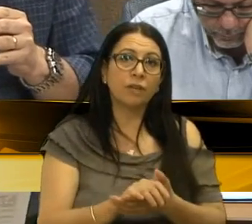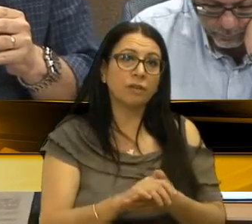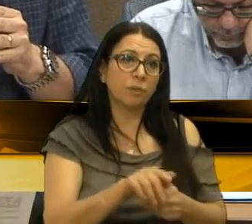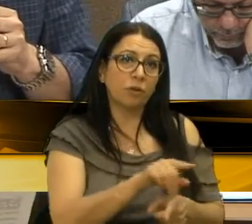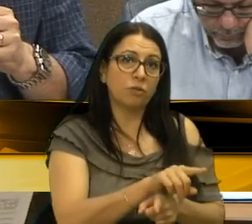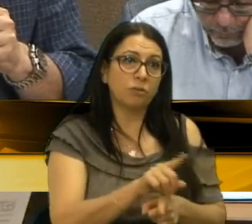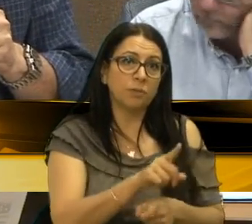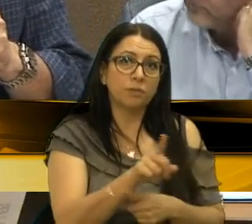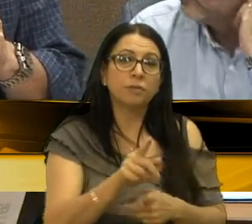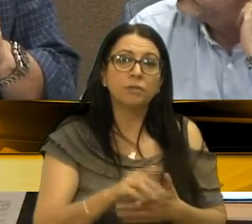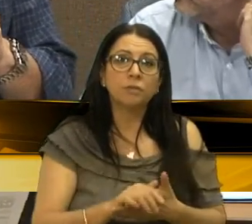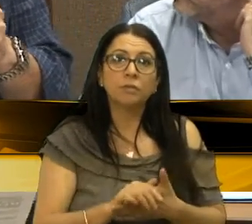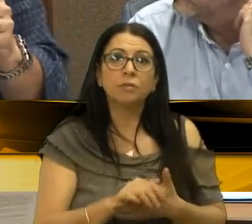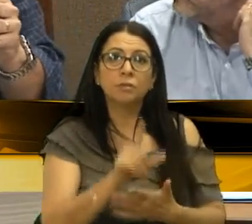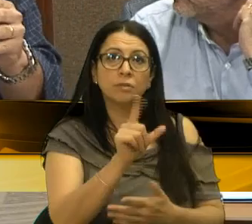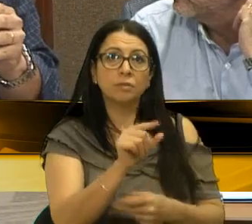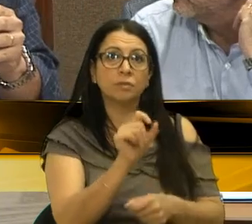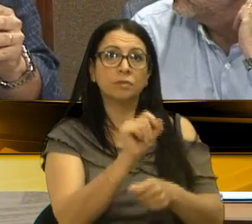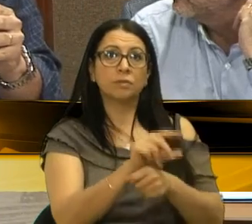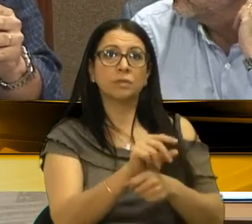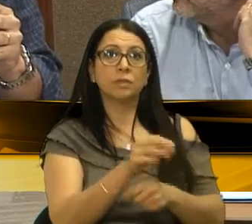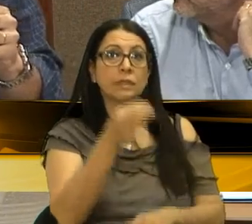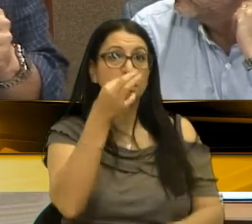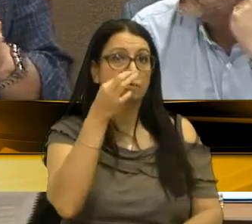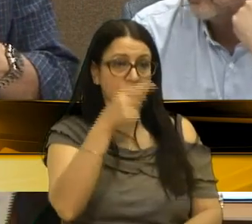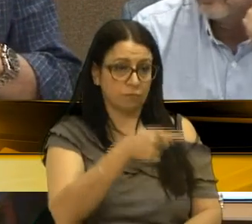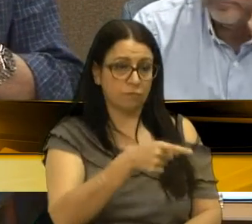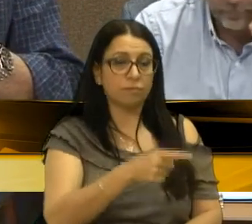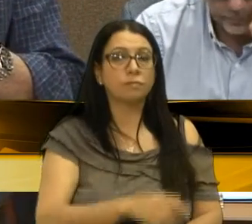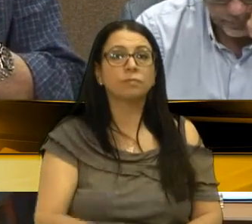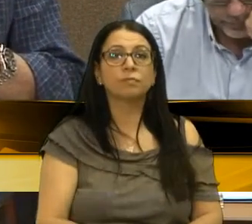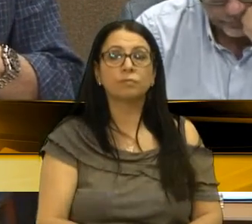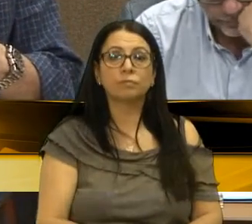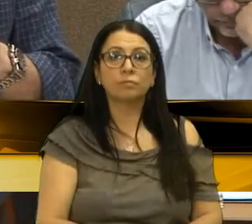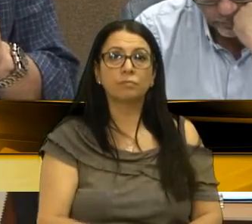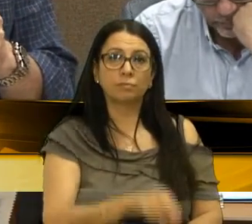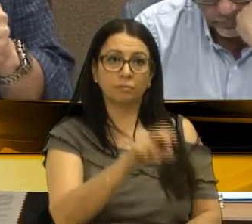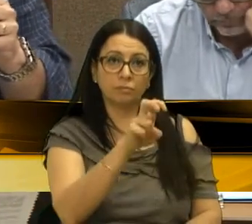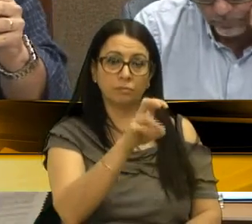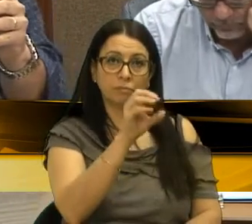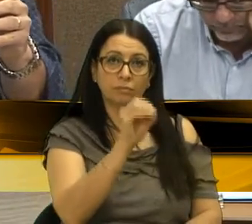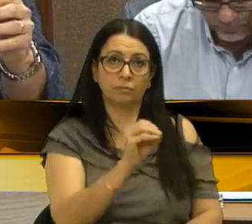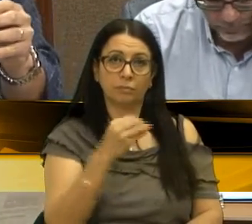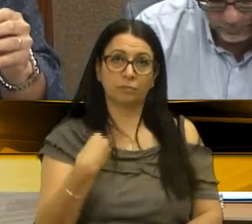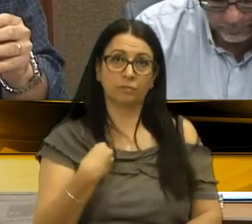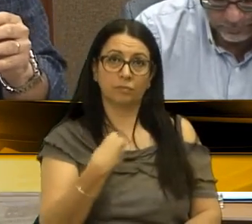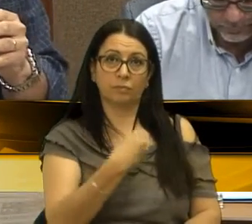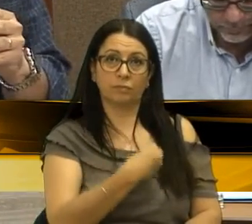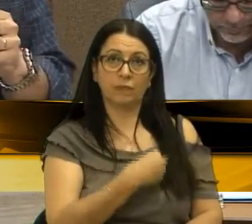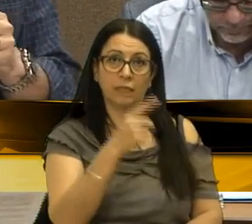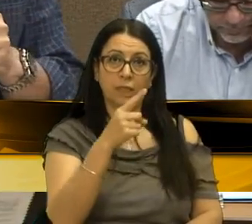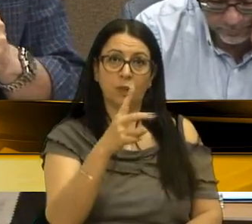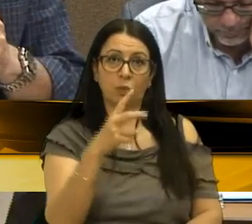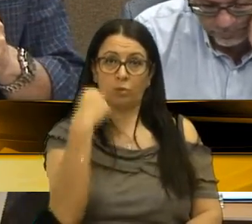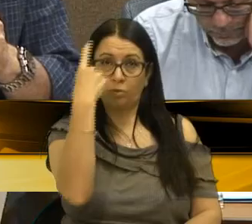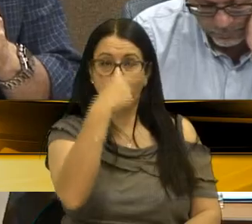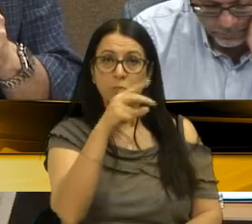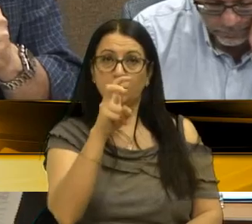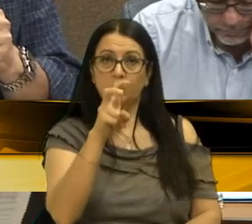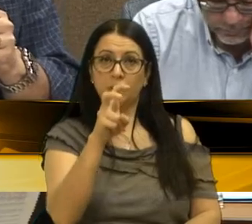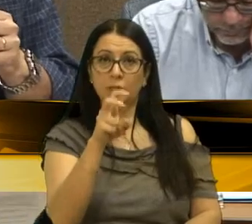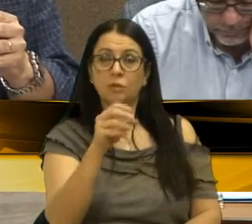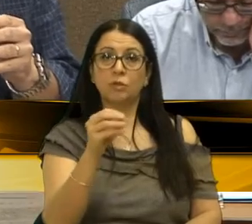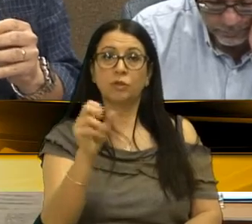estão 10 vagas de odontólogo, né? 50 de médicos 12 horas, 5